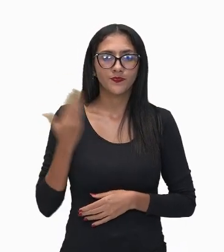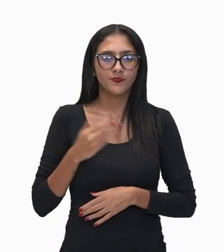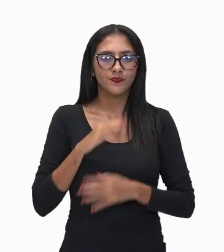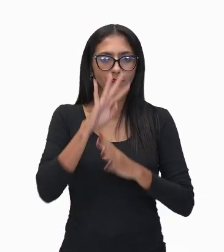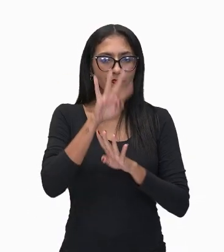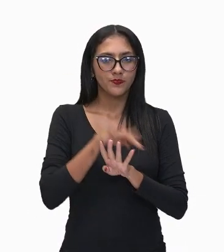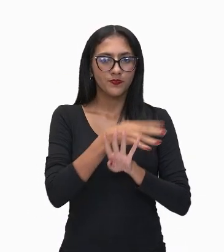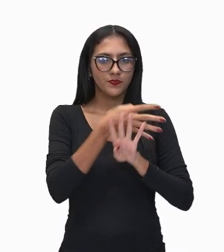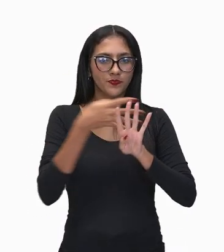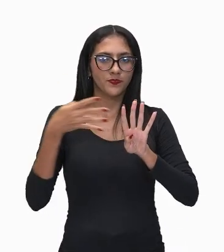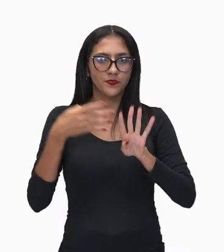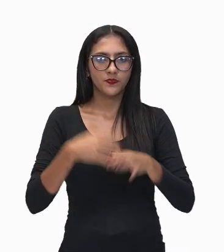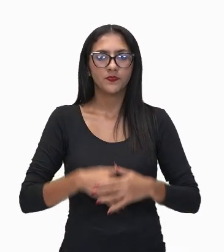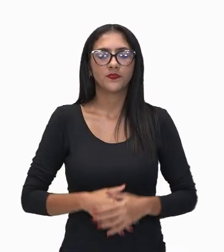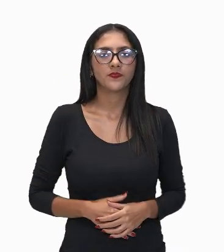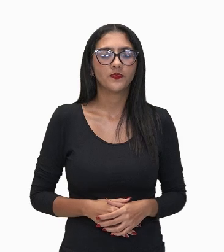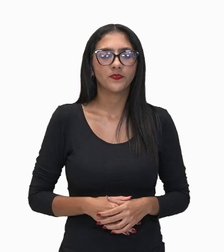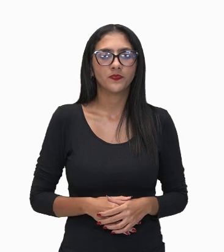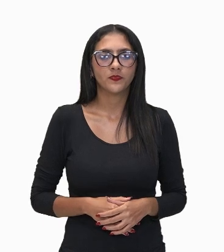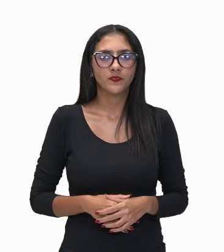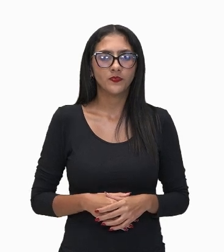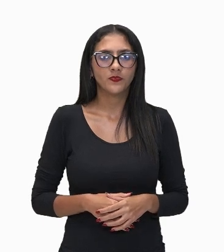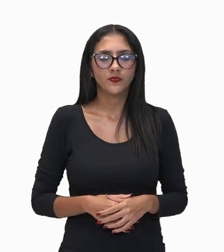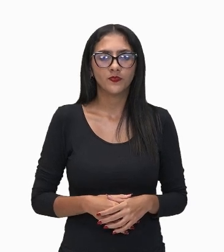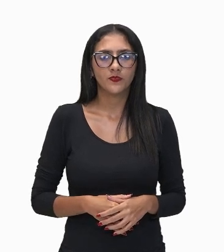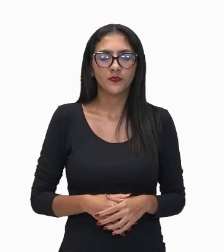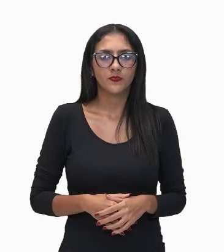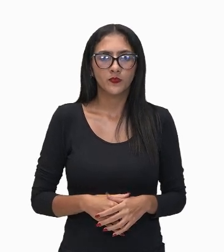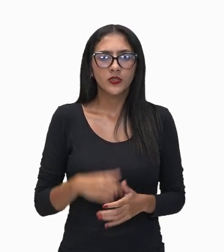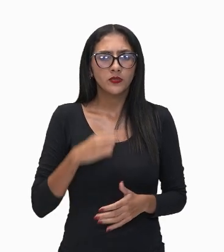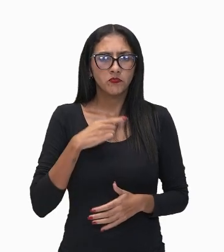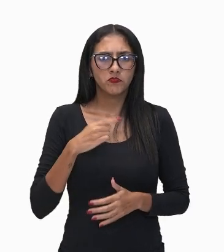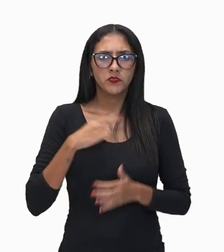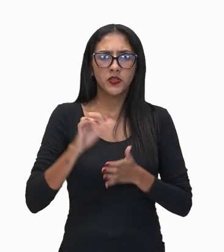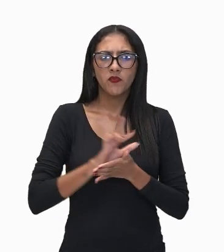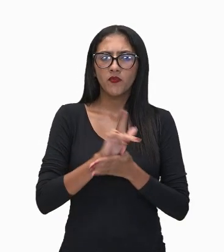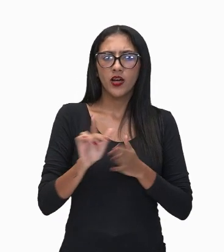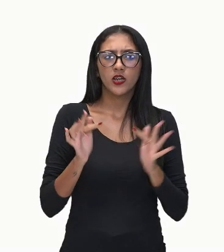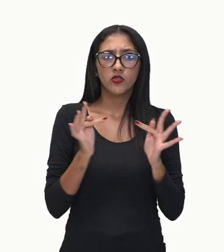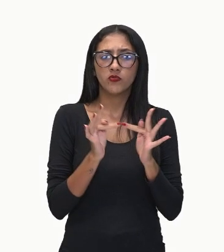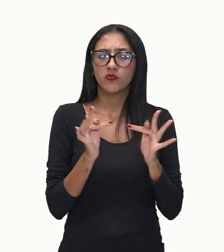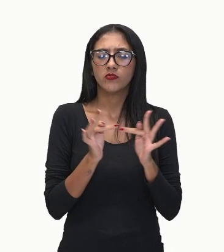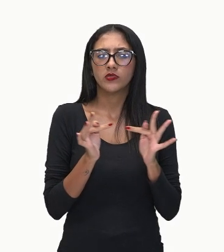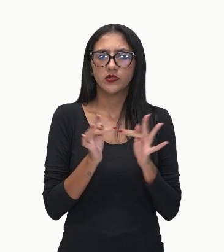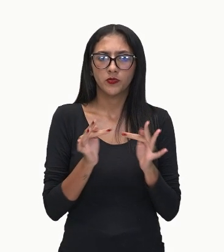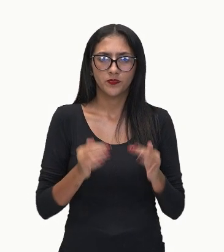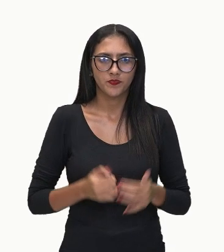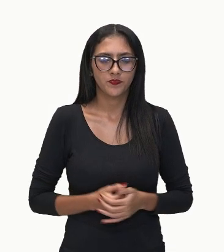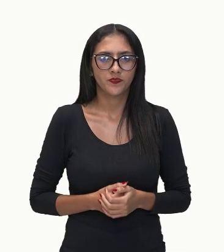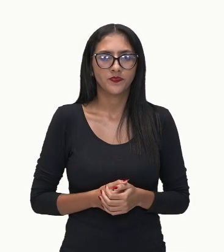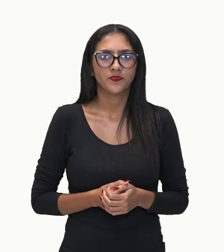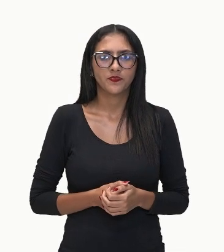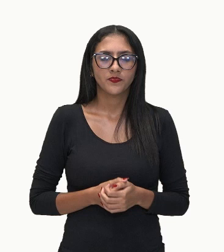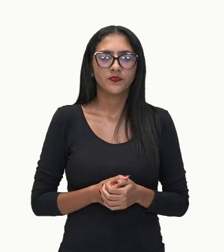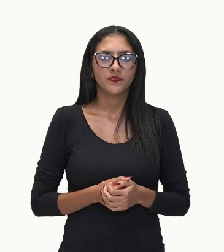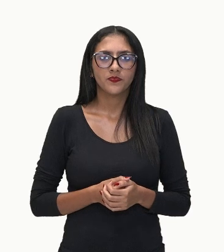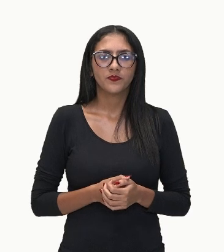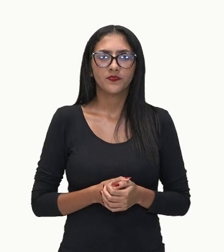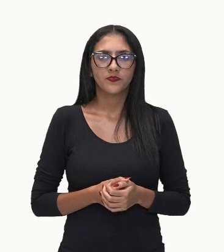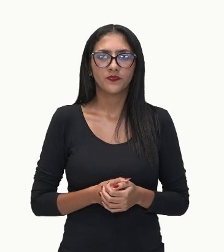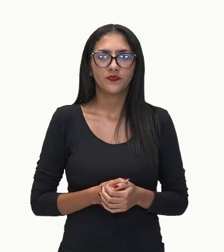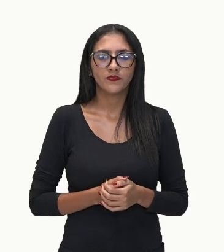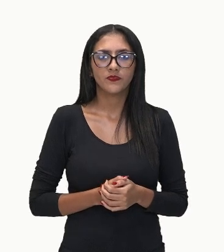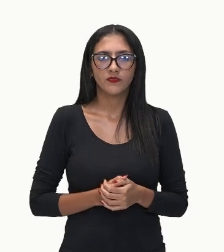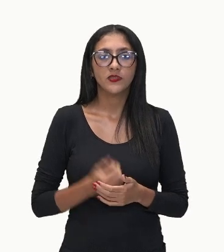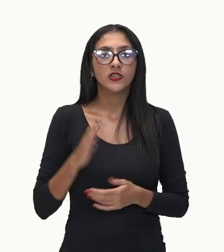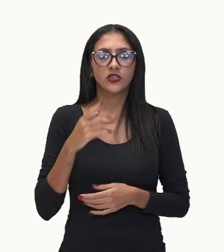Observem aqui comigo que eu tenho aqui várias funções biológicas. Nós já vimos, né?